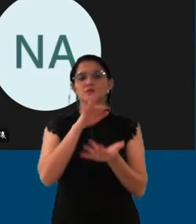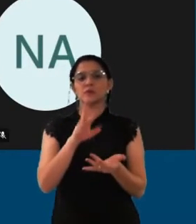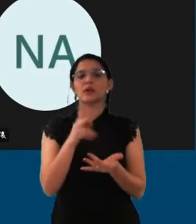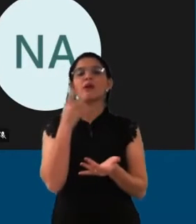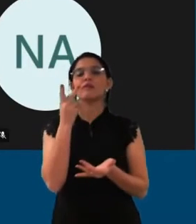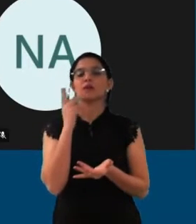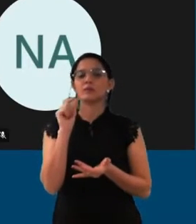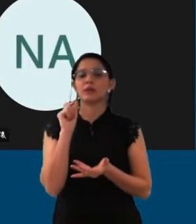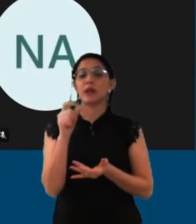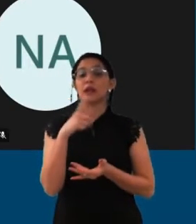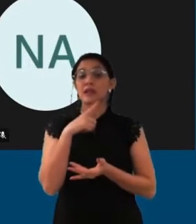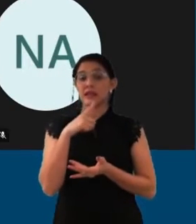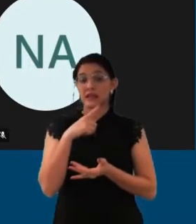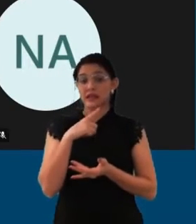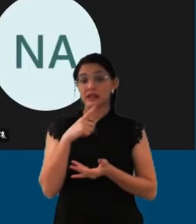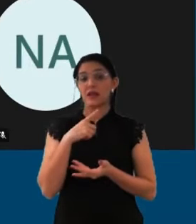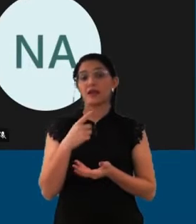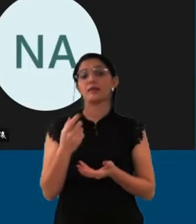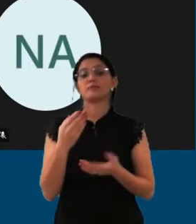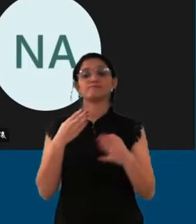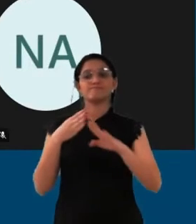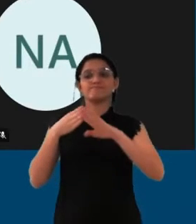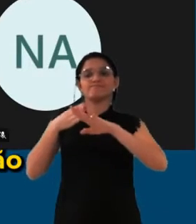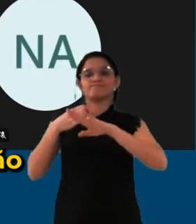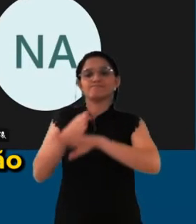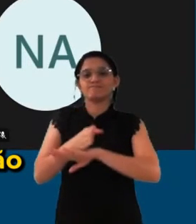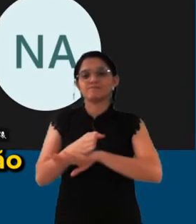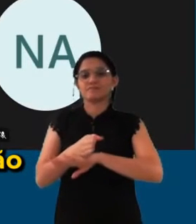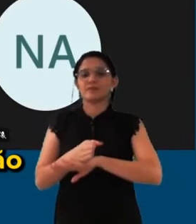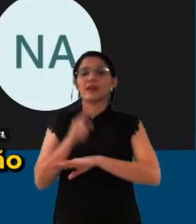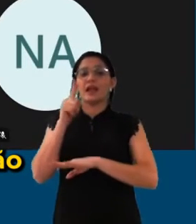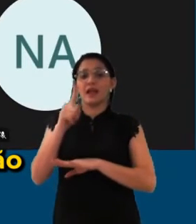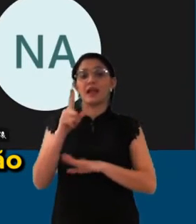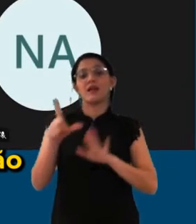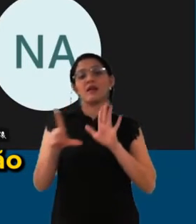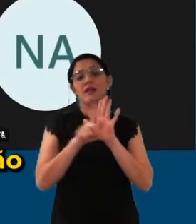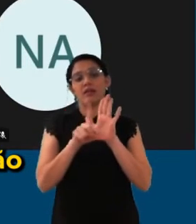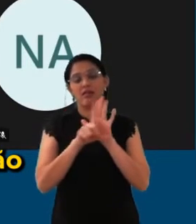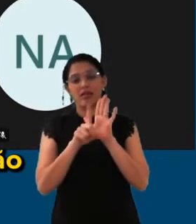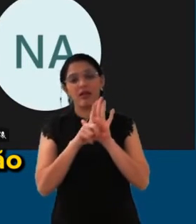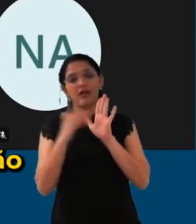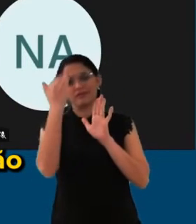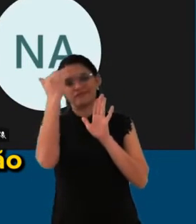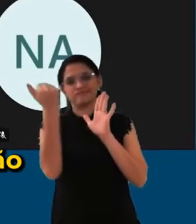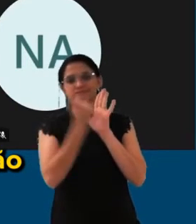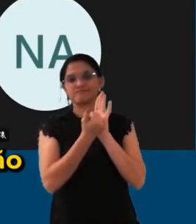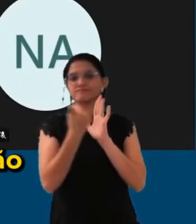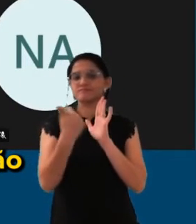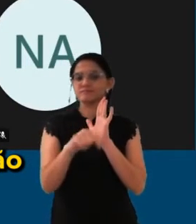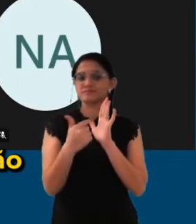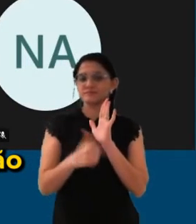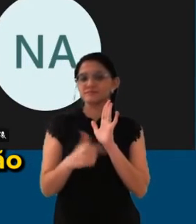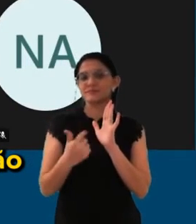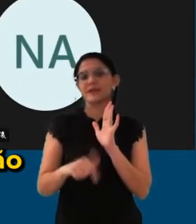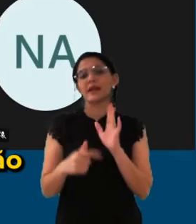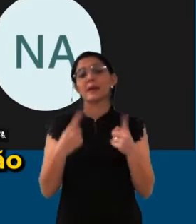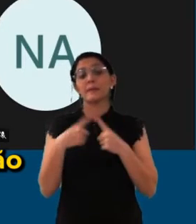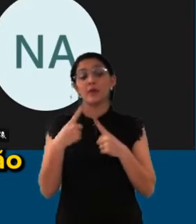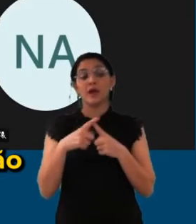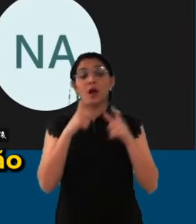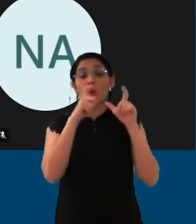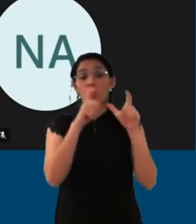ambiental administrativa, né? Informando que houve um descumprimento de condicionante porque não houve essa